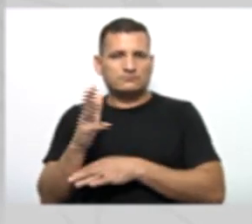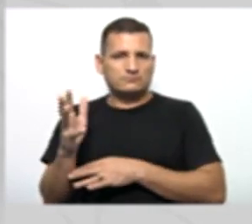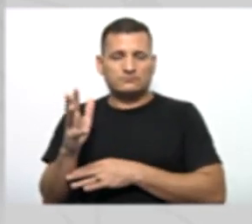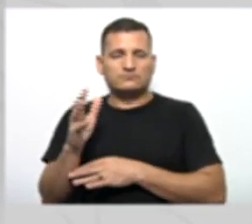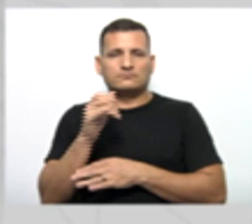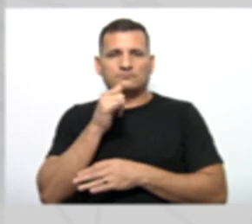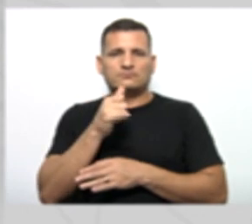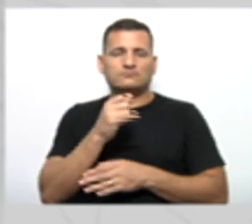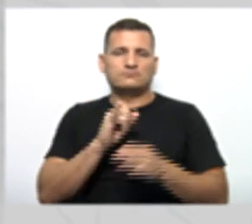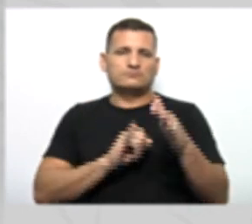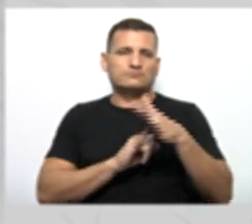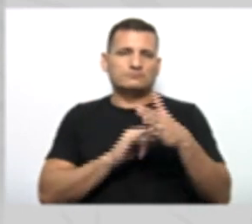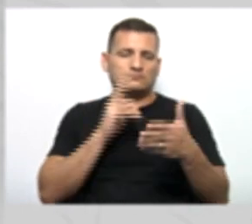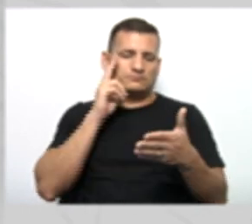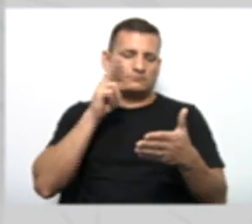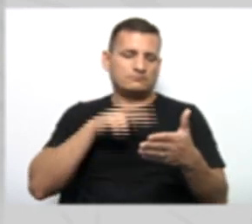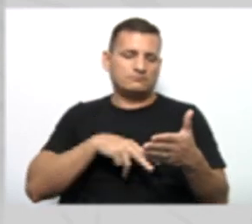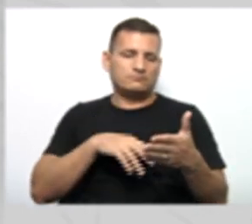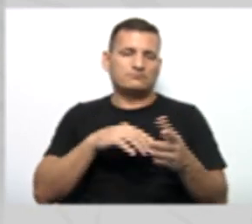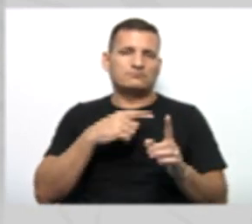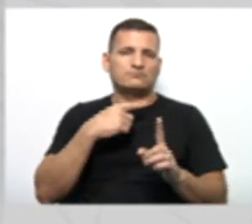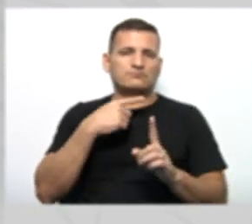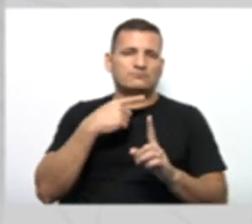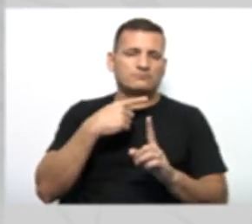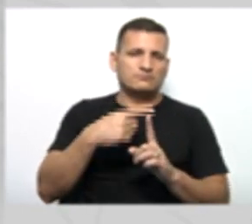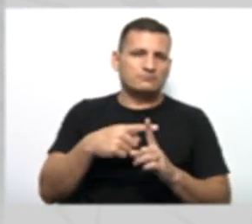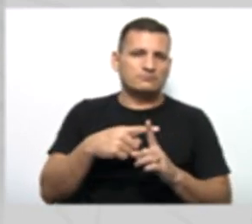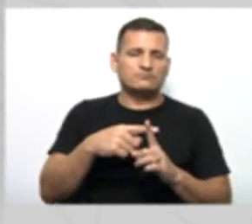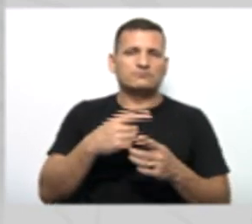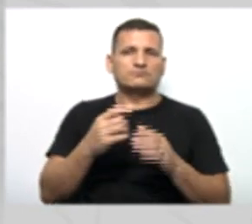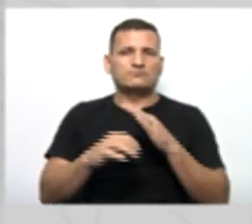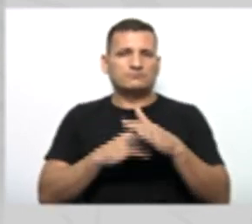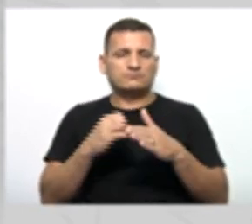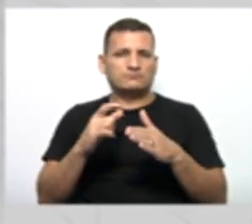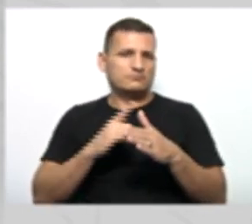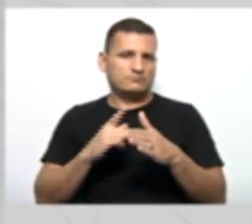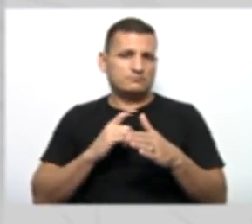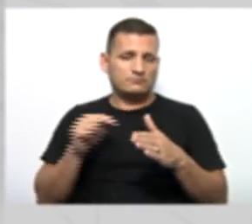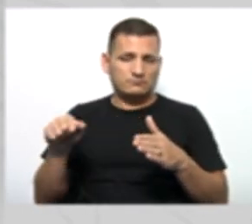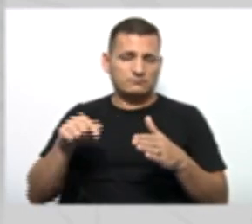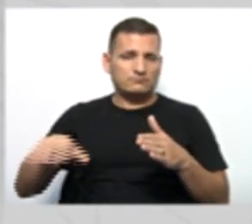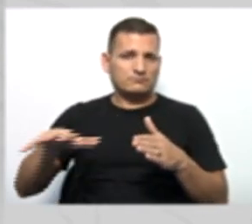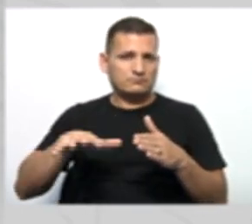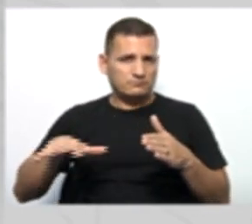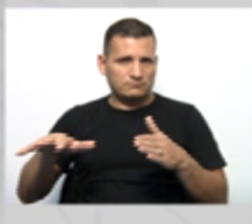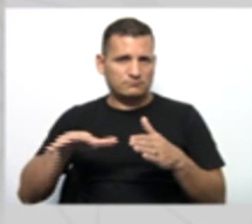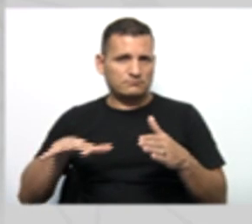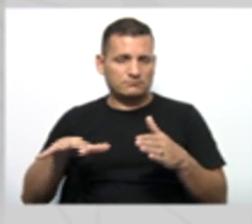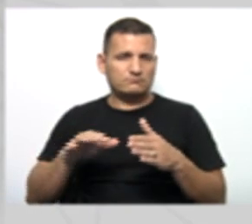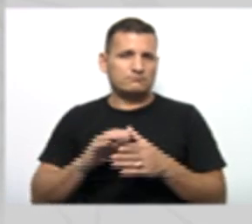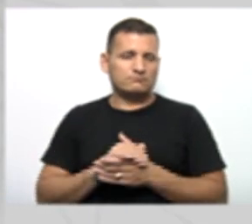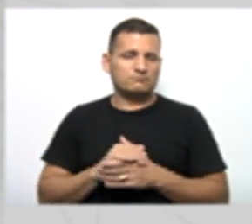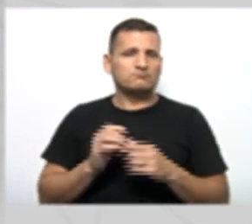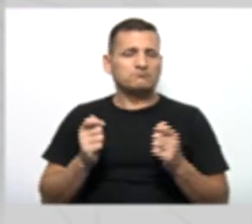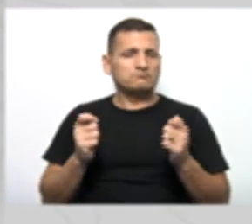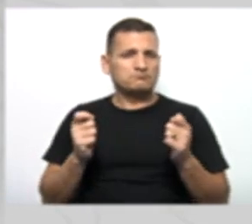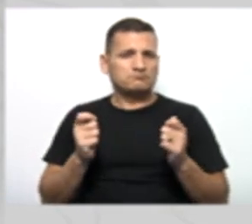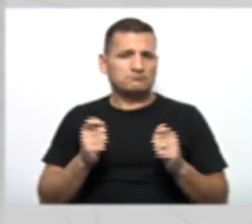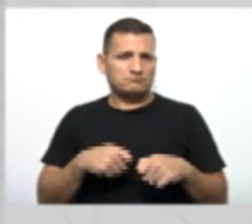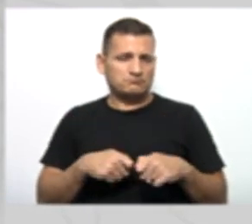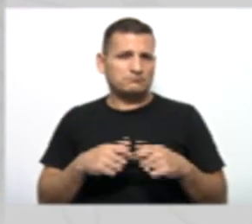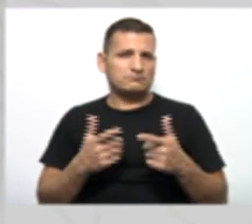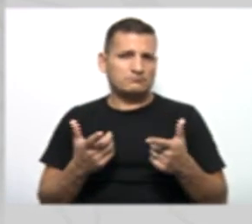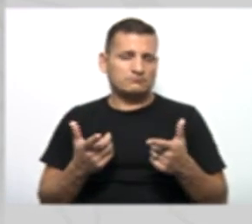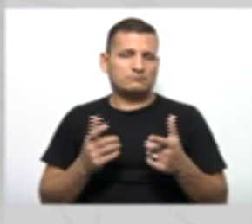órgãos verificar que os benefícios que eles virão promover são condizentes com o